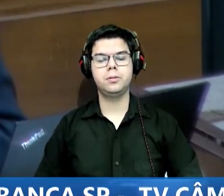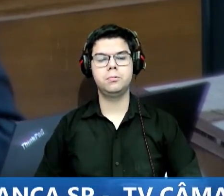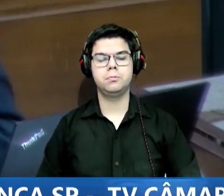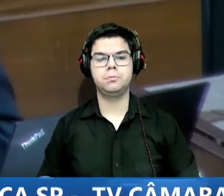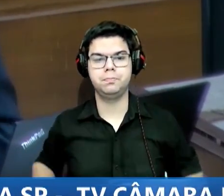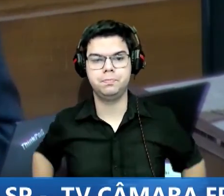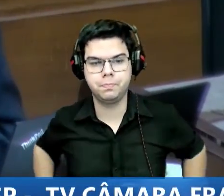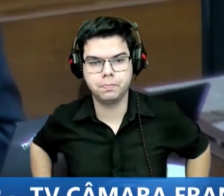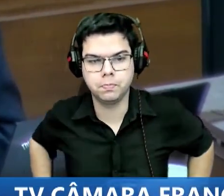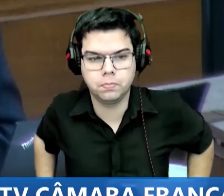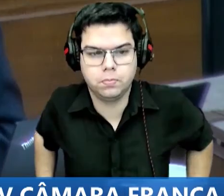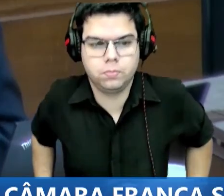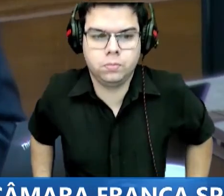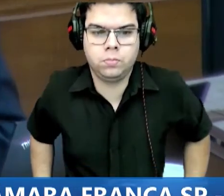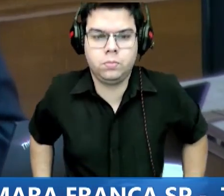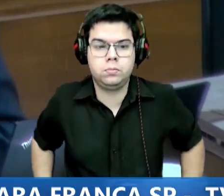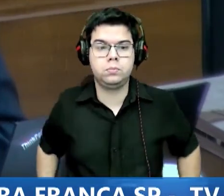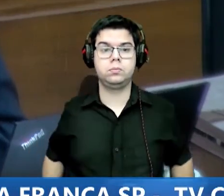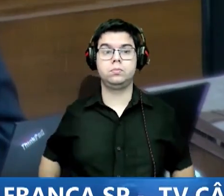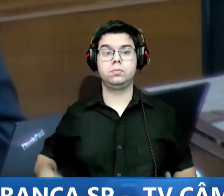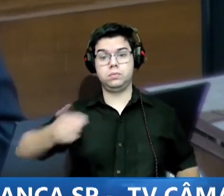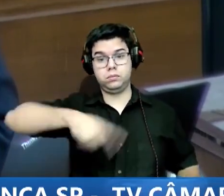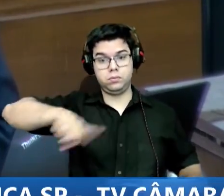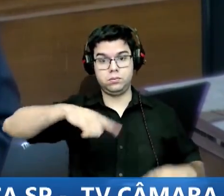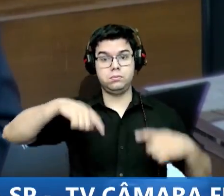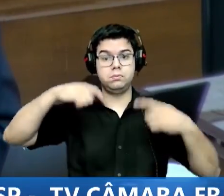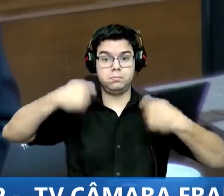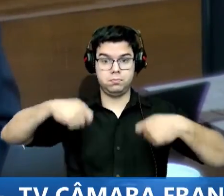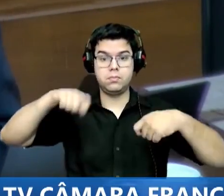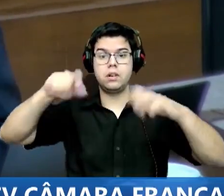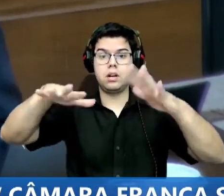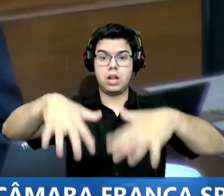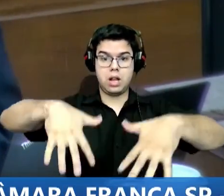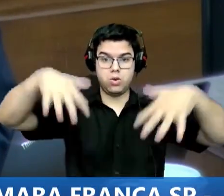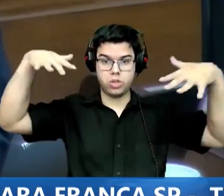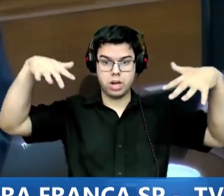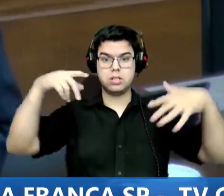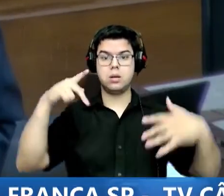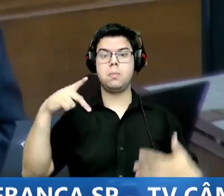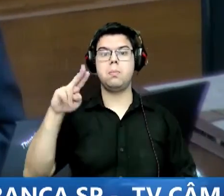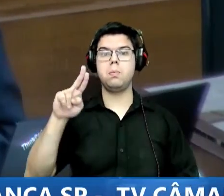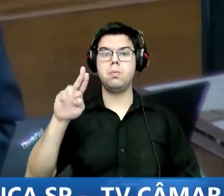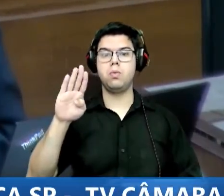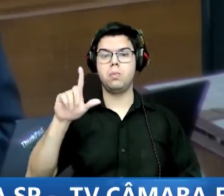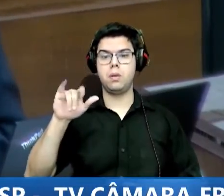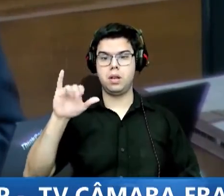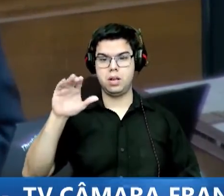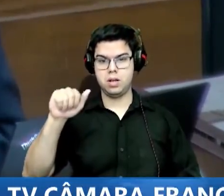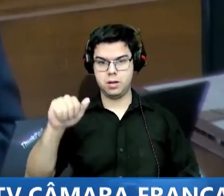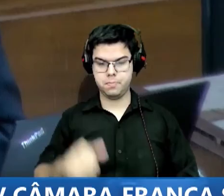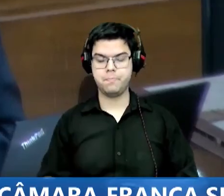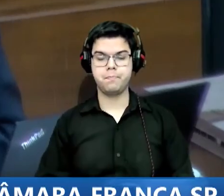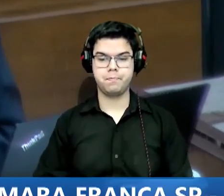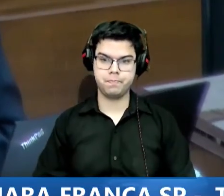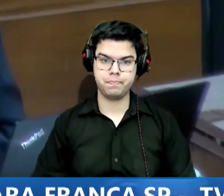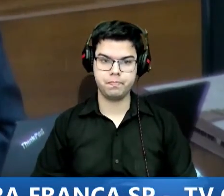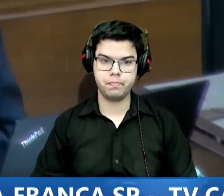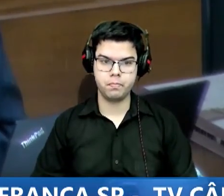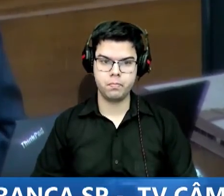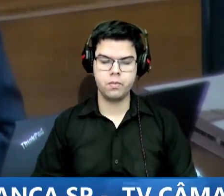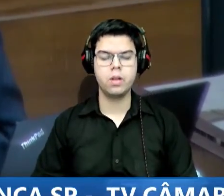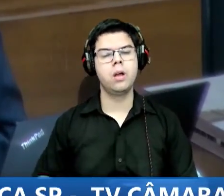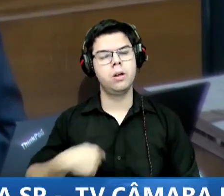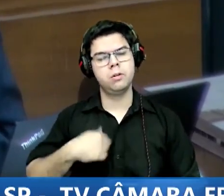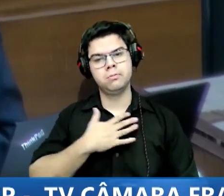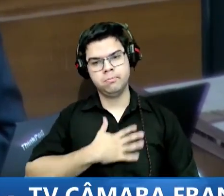que fazer uma audiência pública. Eu tenho a grata satisfação de ter sido autor